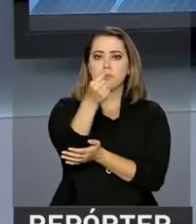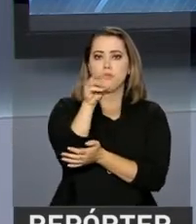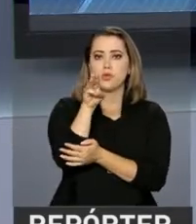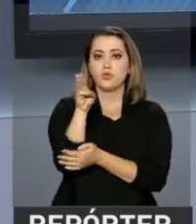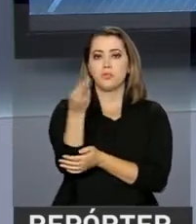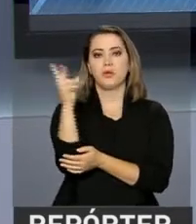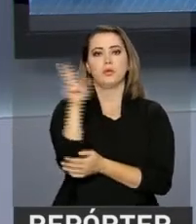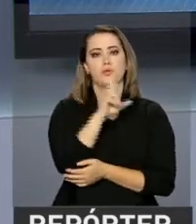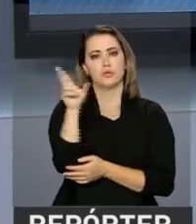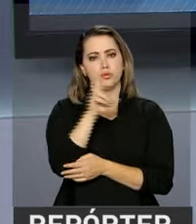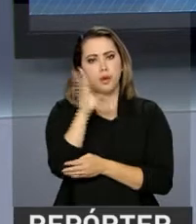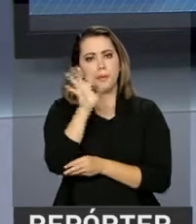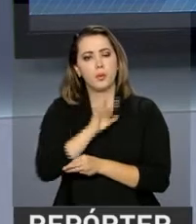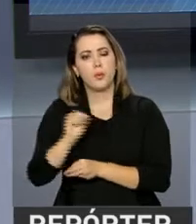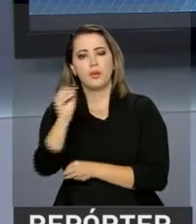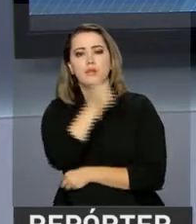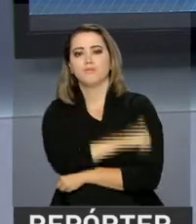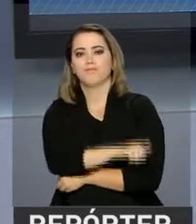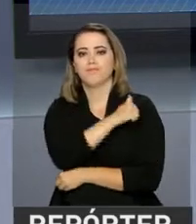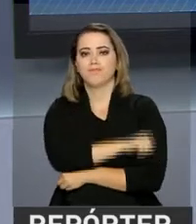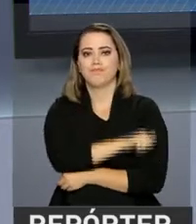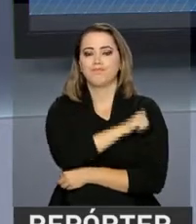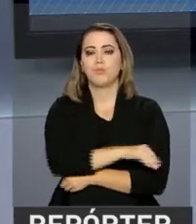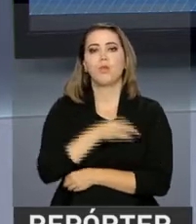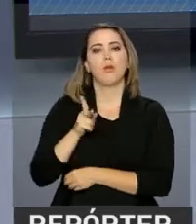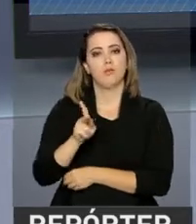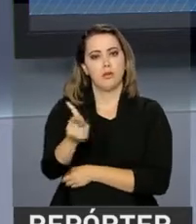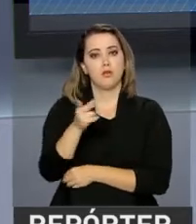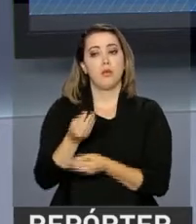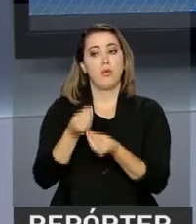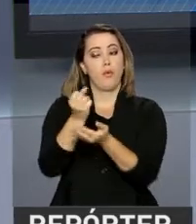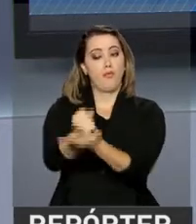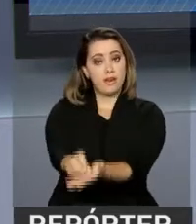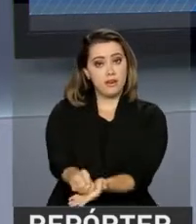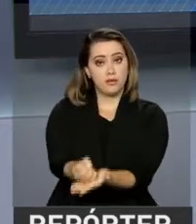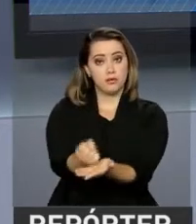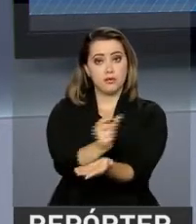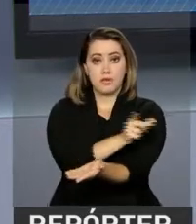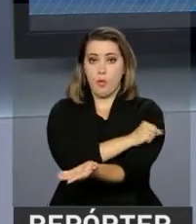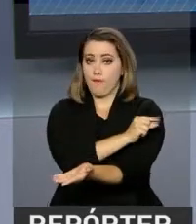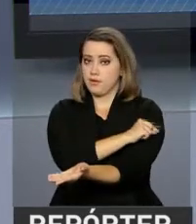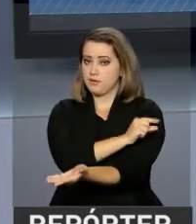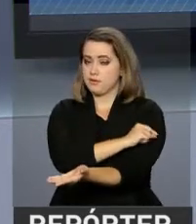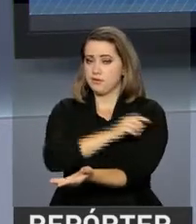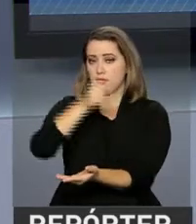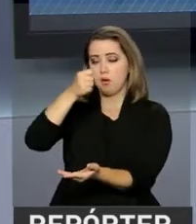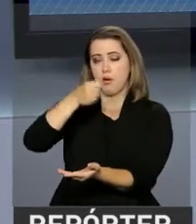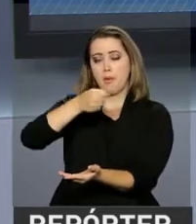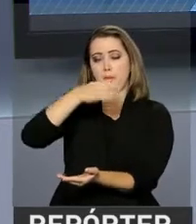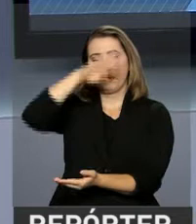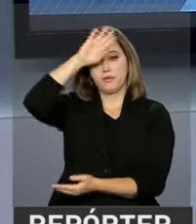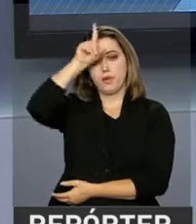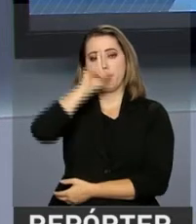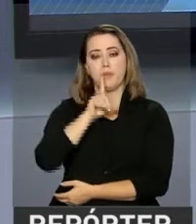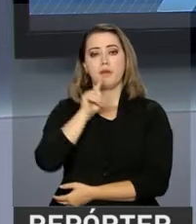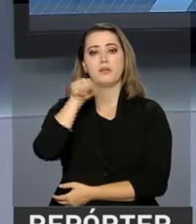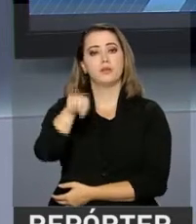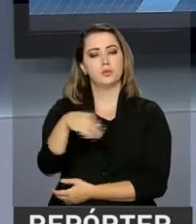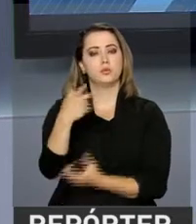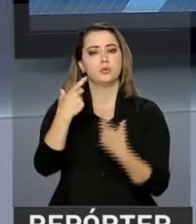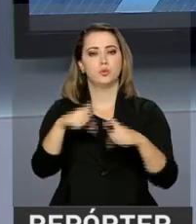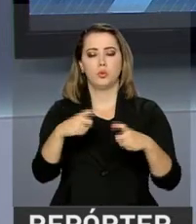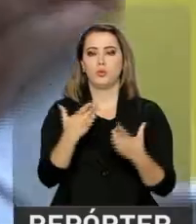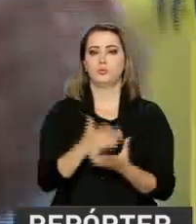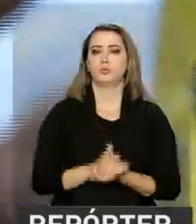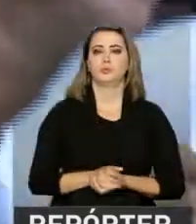Rio de Janeiro e garantiu doses permanentes da vacina contra a febre amarela para o estado. A reportagem é de Natália Mello.